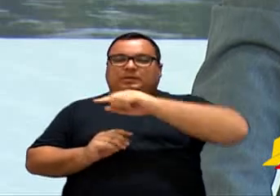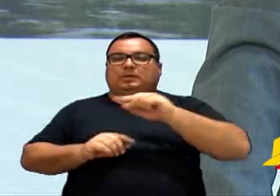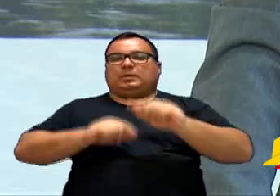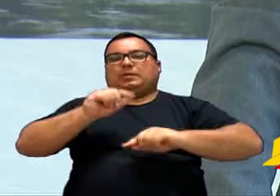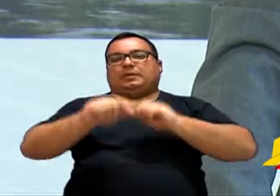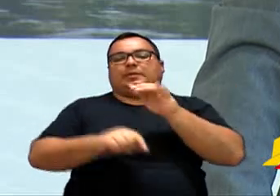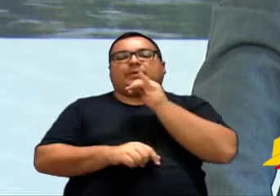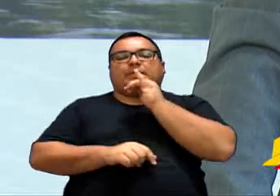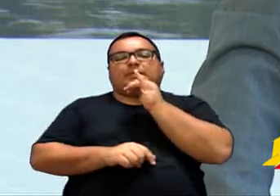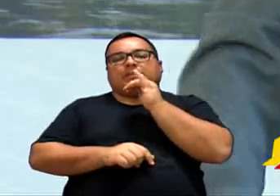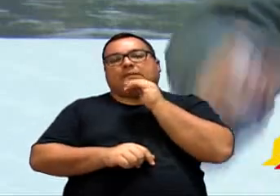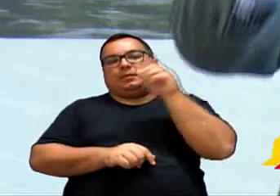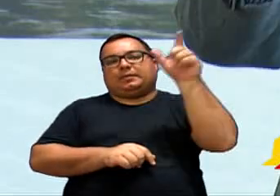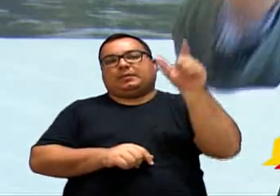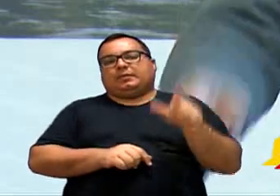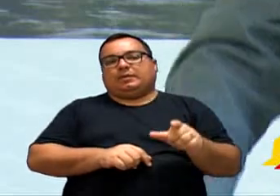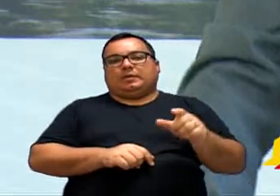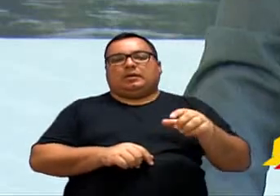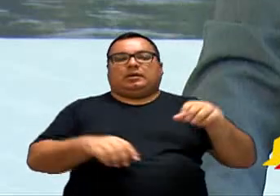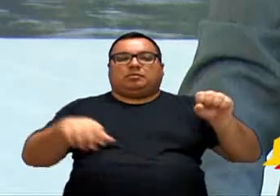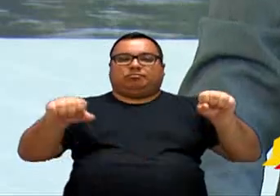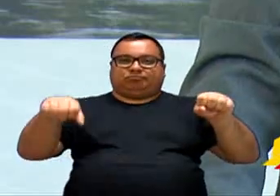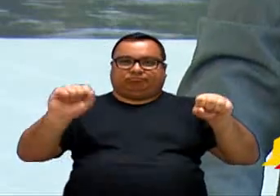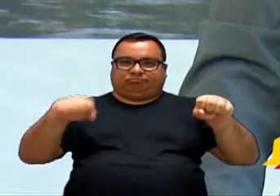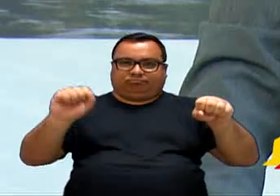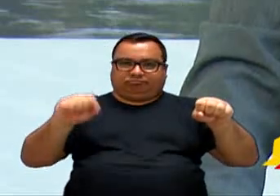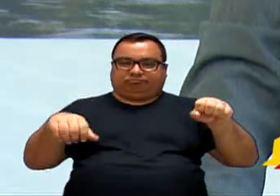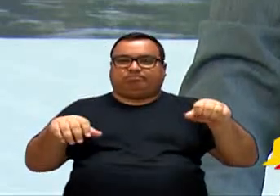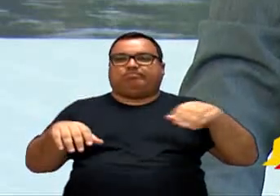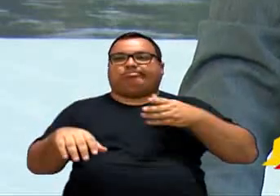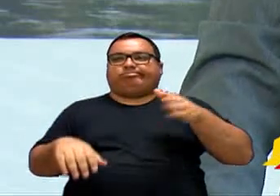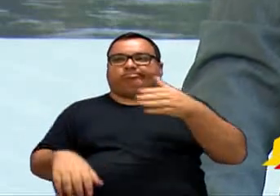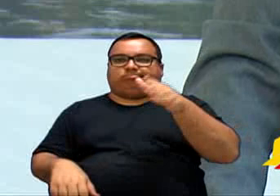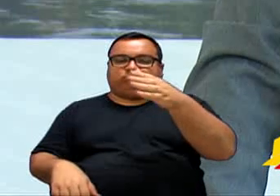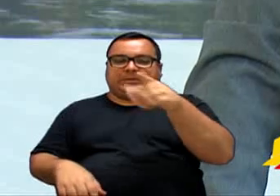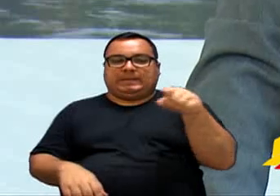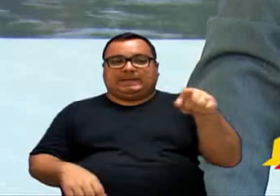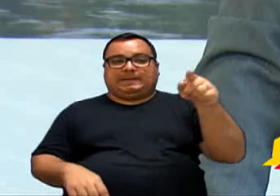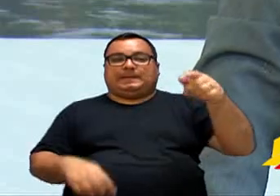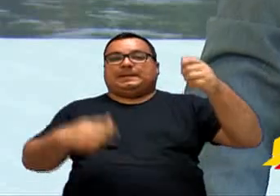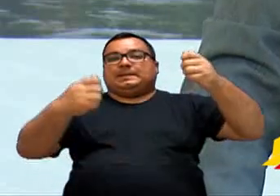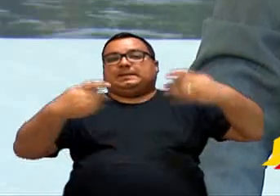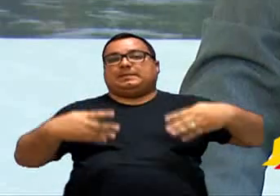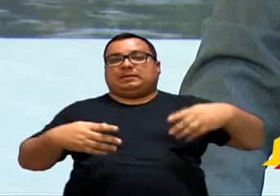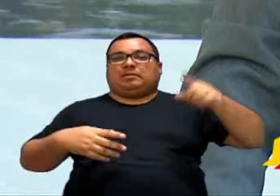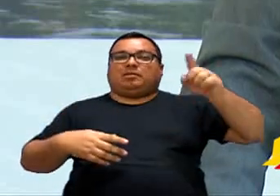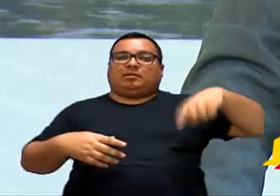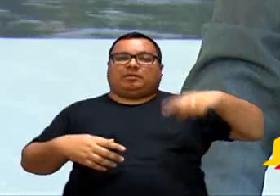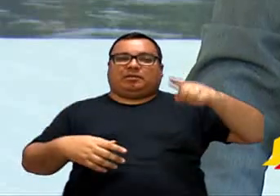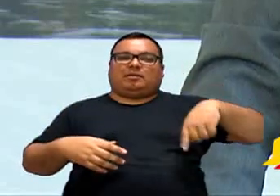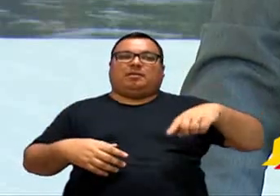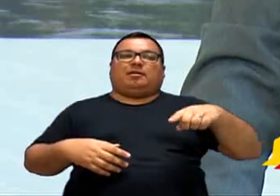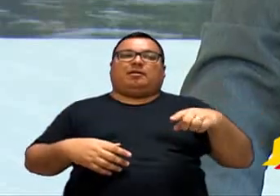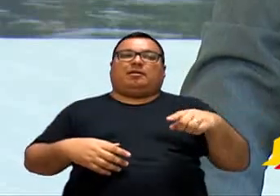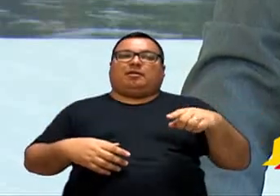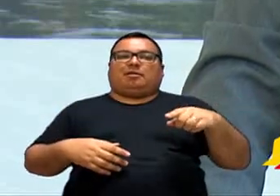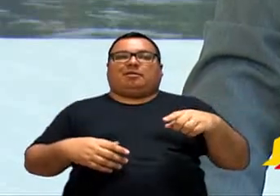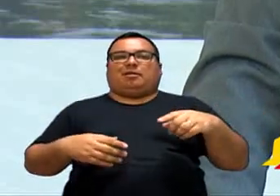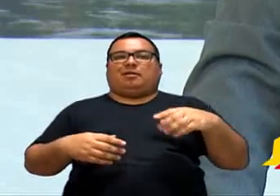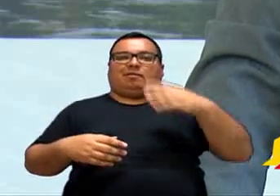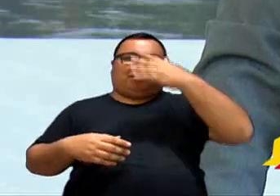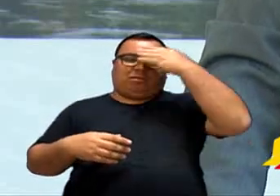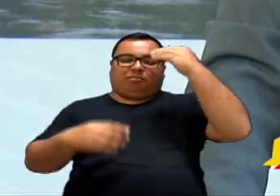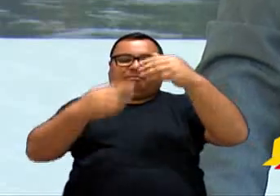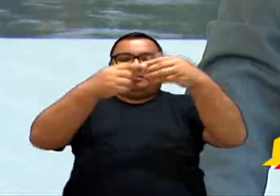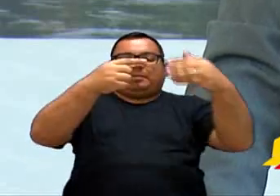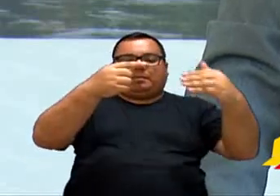O exemplo do trabalho desenvolvido pelos motoboys é um exemplo de quem está à margem da sociedade. Mas o senhor sabe que